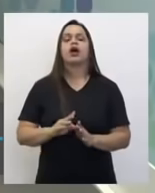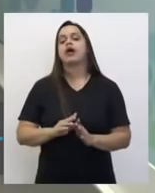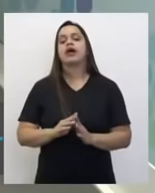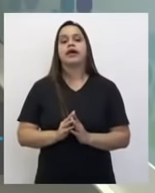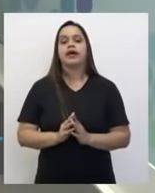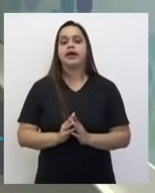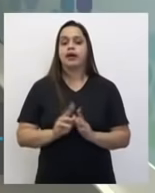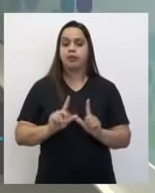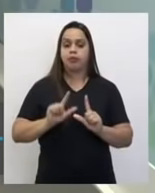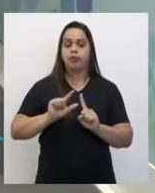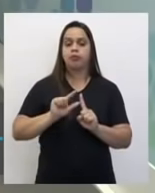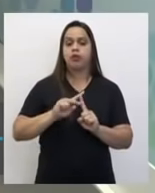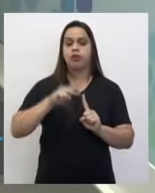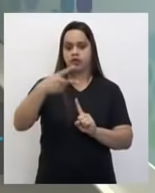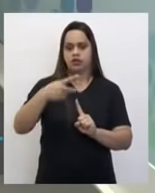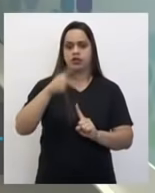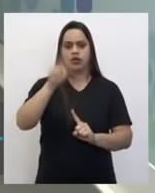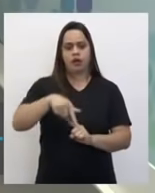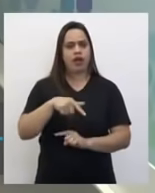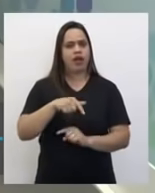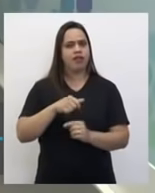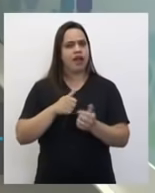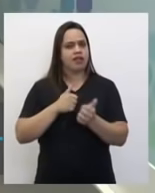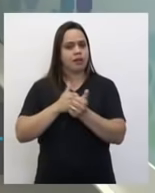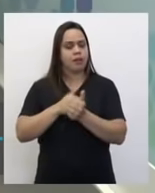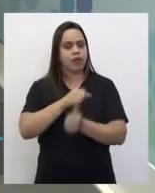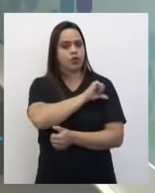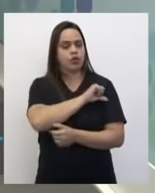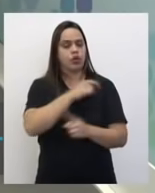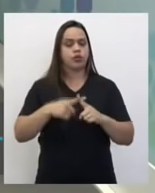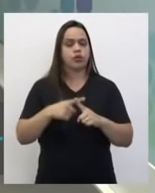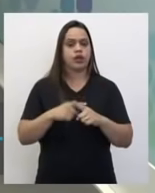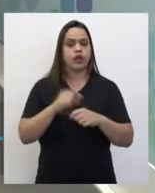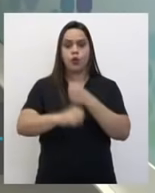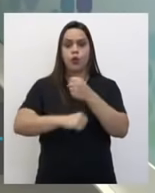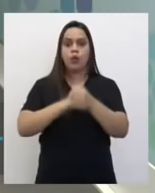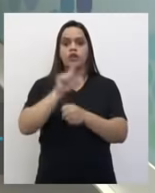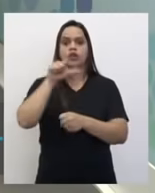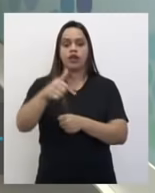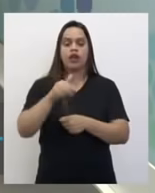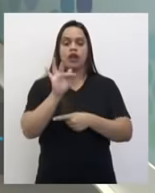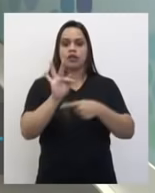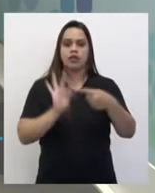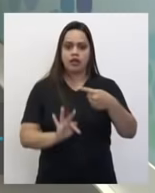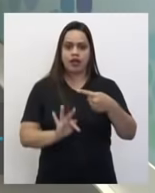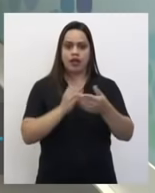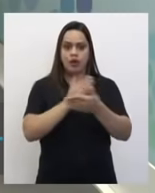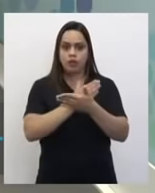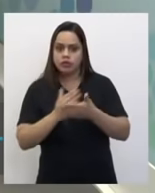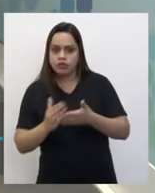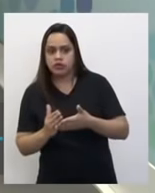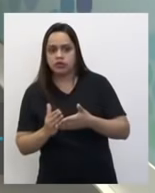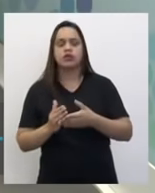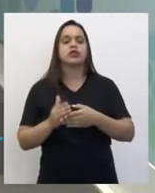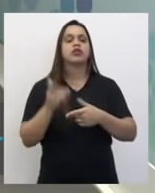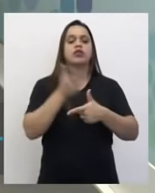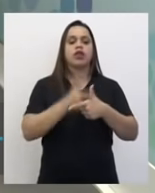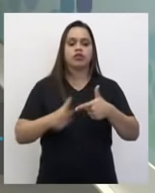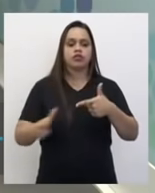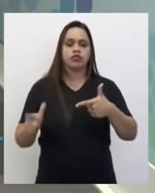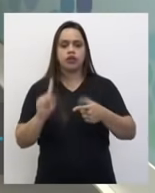porque ano que vem eles vão começar com fração. Então fração eles ainda estão no princípio da divisão para depois chegar em potenciação.